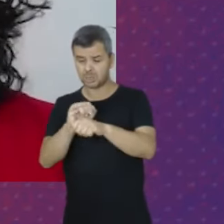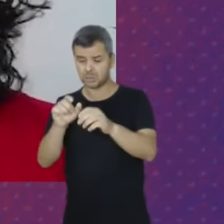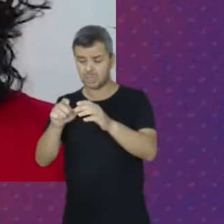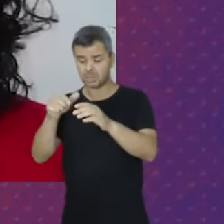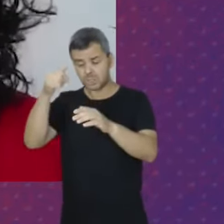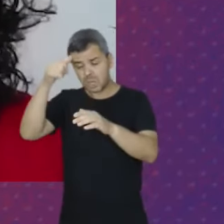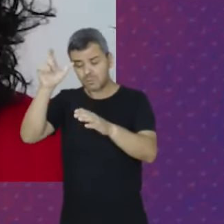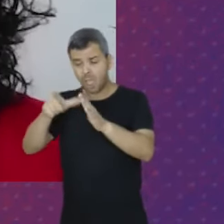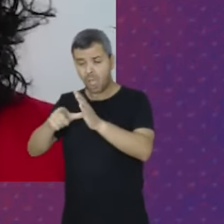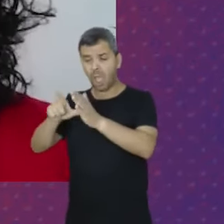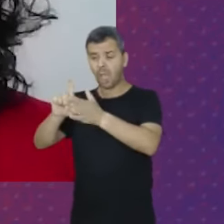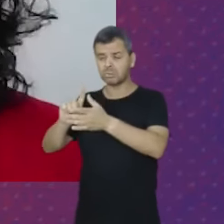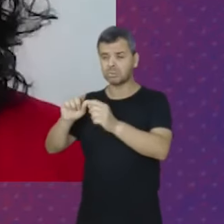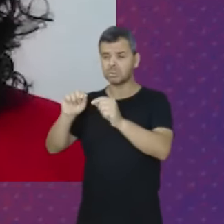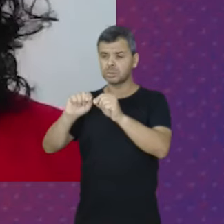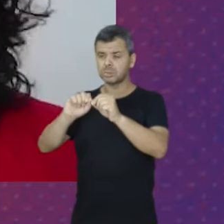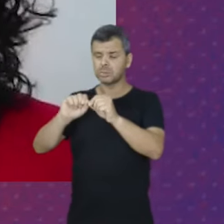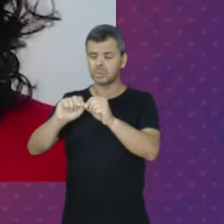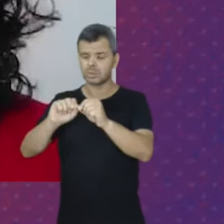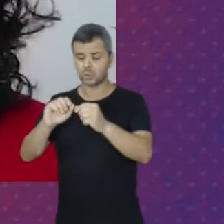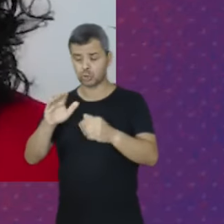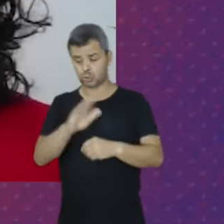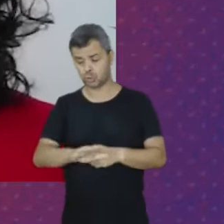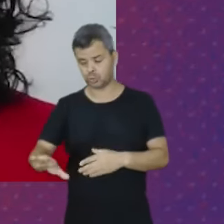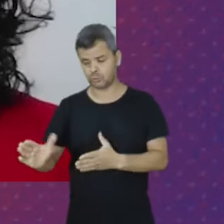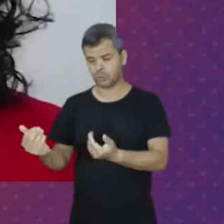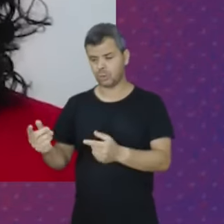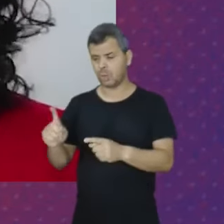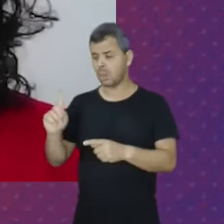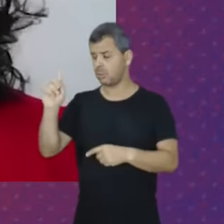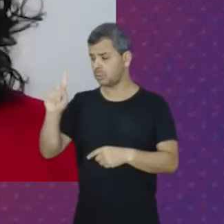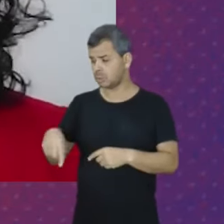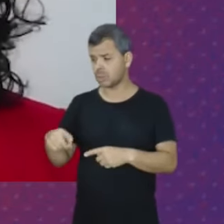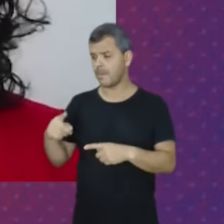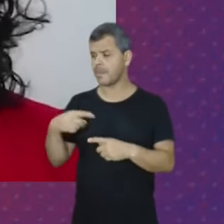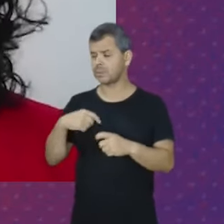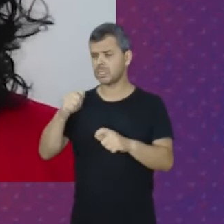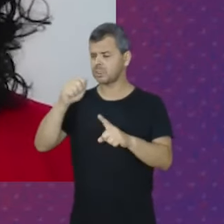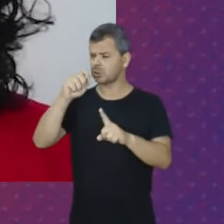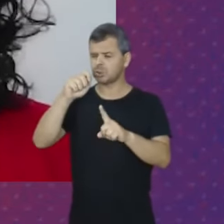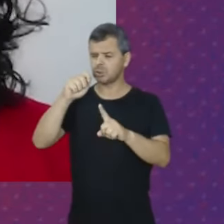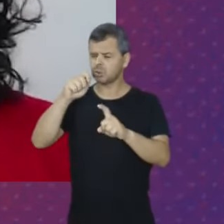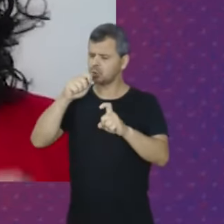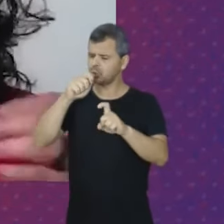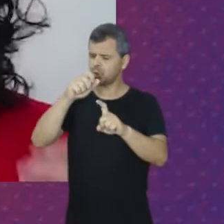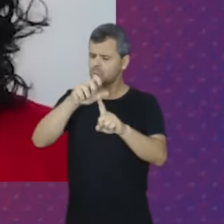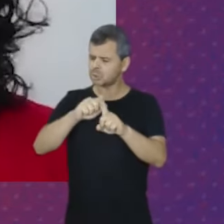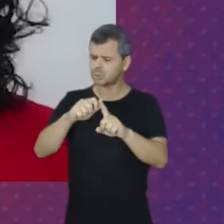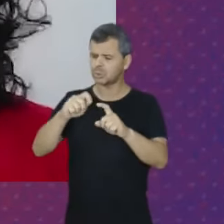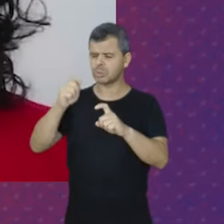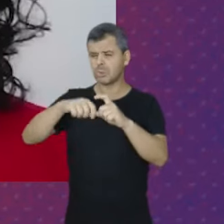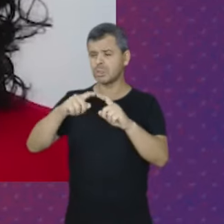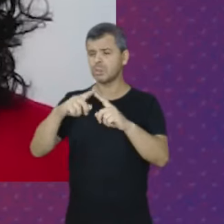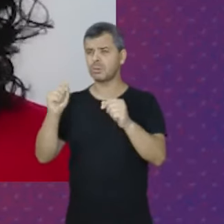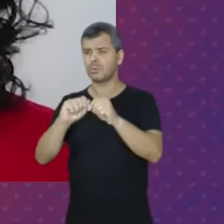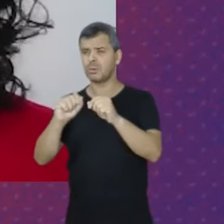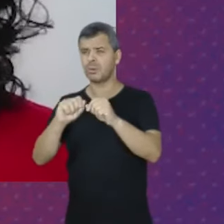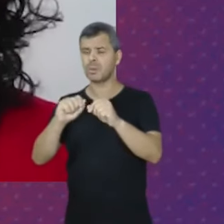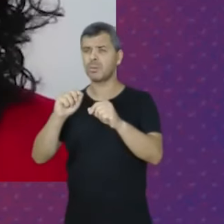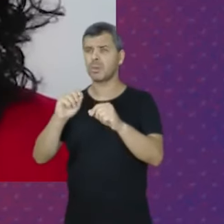fim de que nossas crianças e adolescentes não sejam mais estupradas, para que nossas crianças e adolescentes não sejam